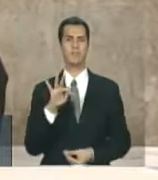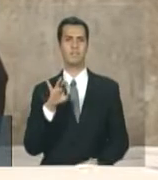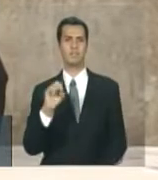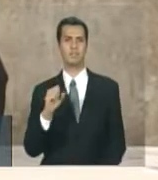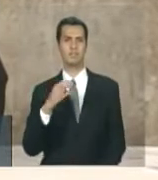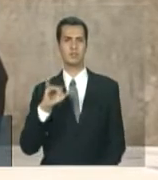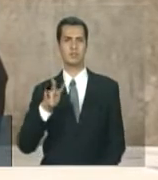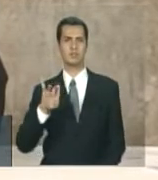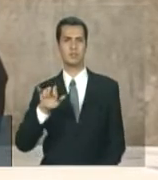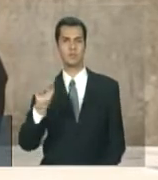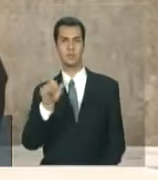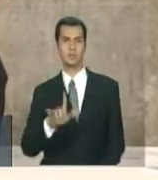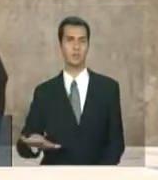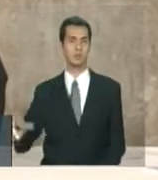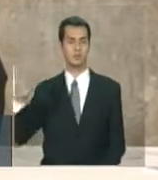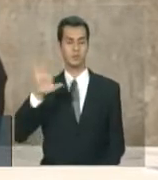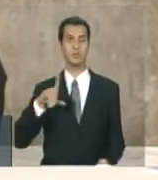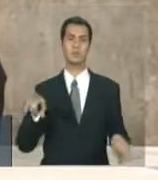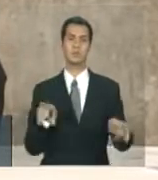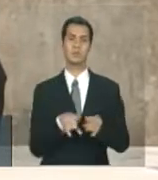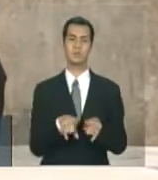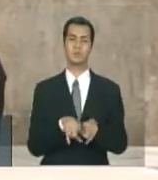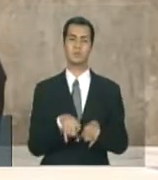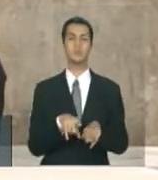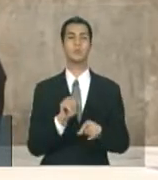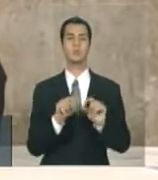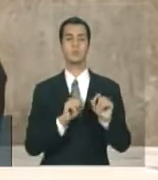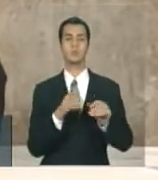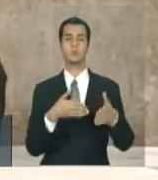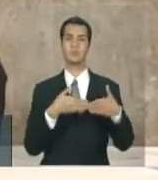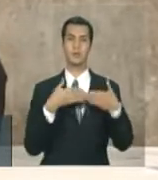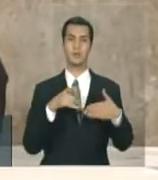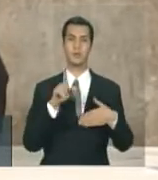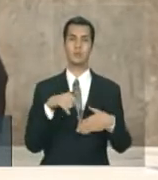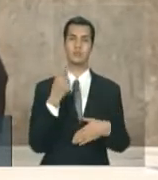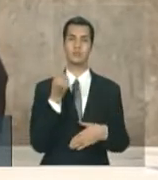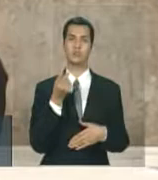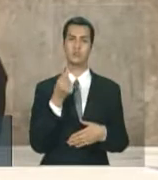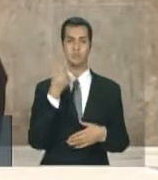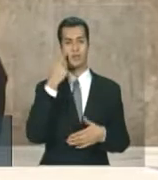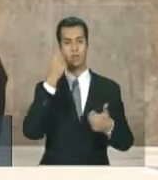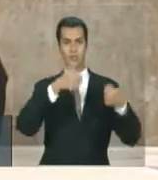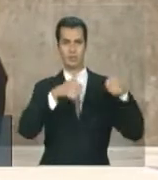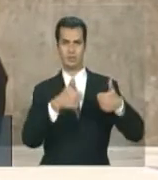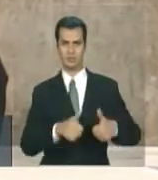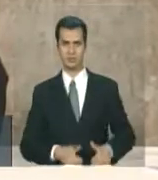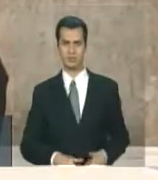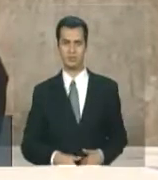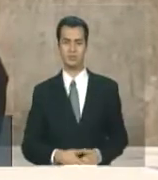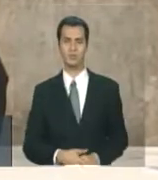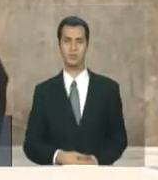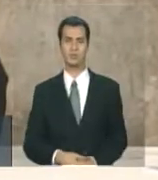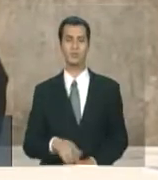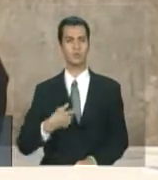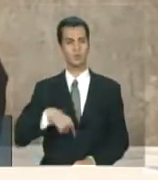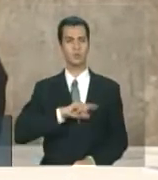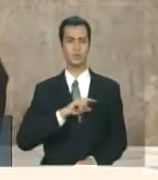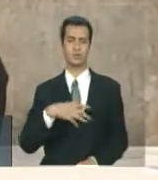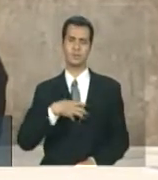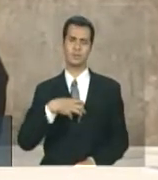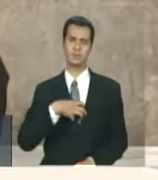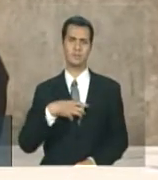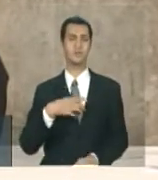com o respectivo pleito de recursos a ser analisado. Então, como eu falei, a gente está sensível,